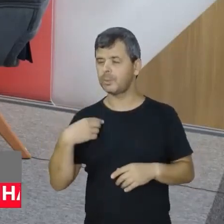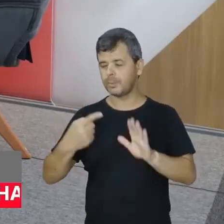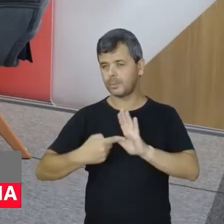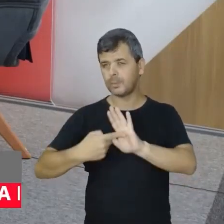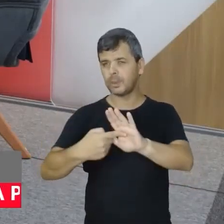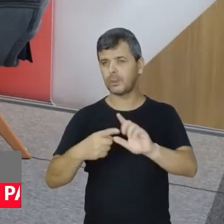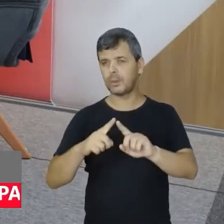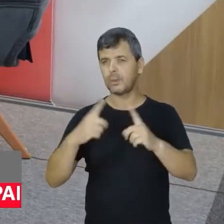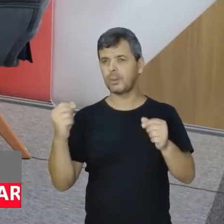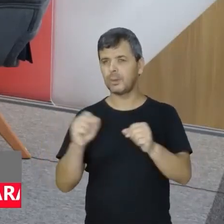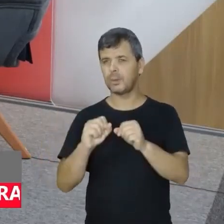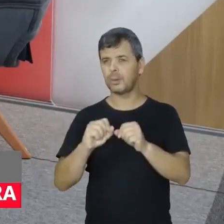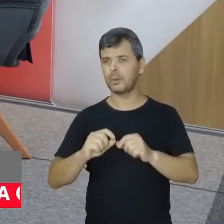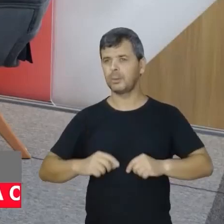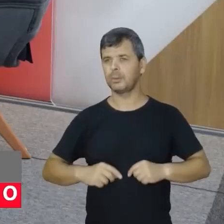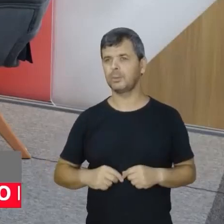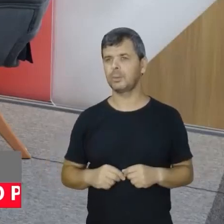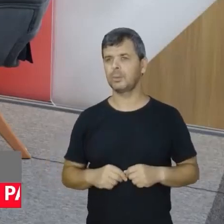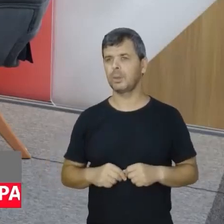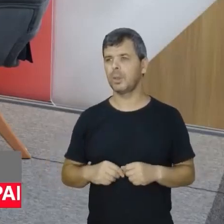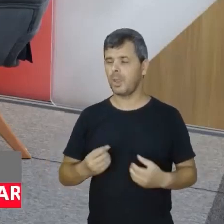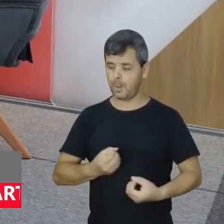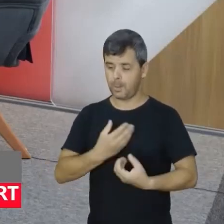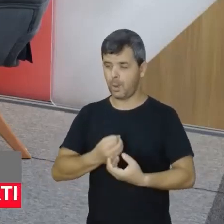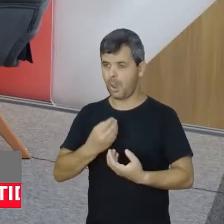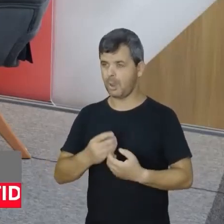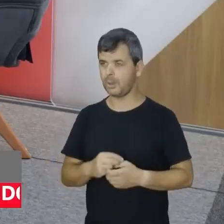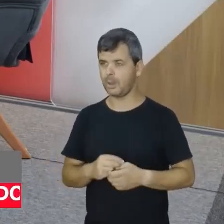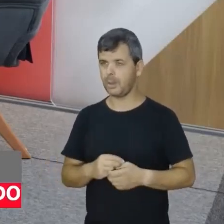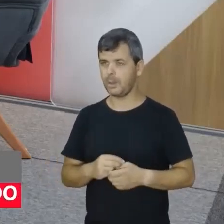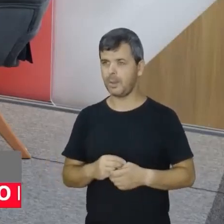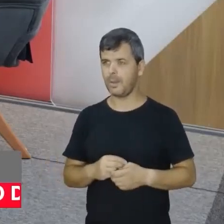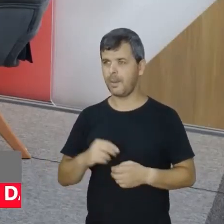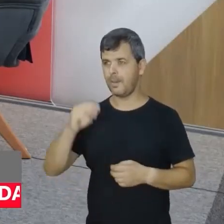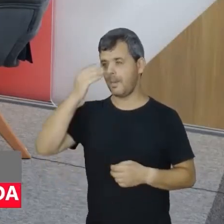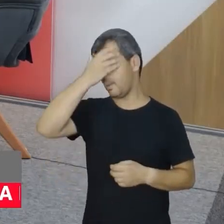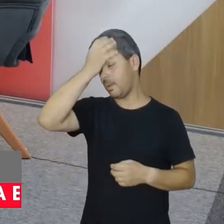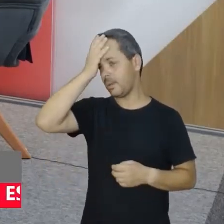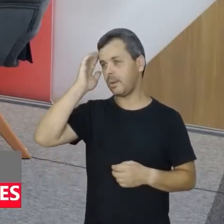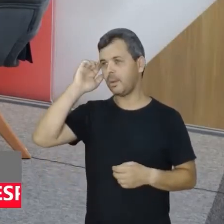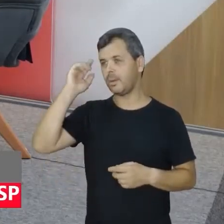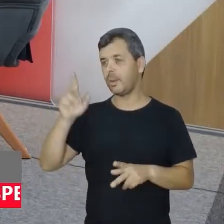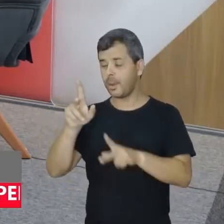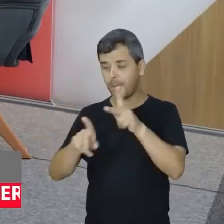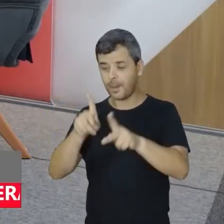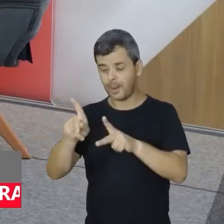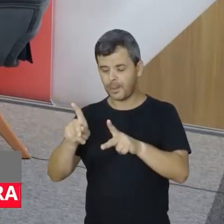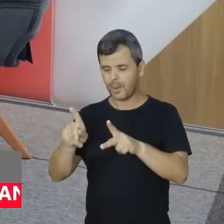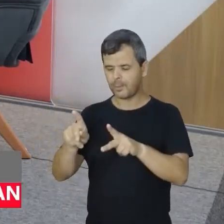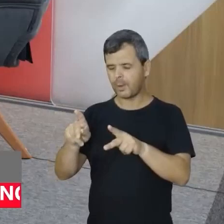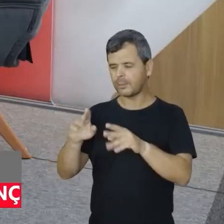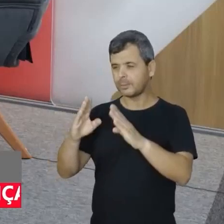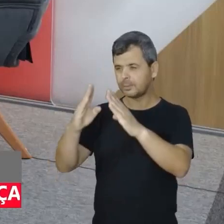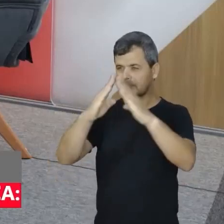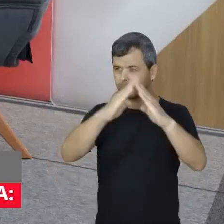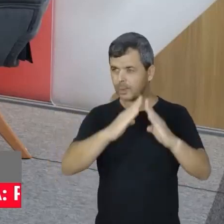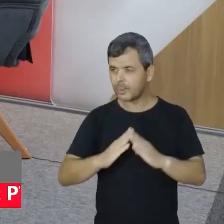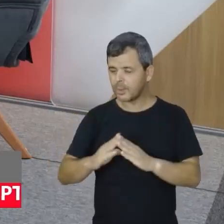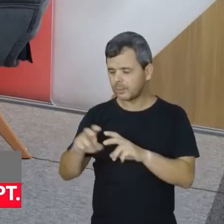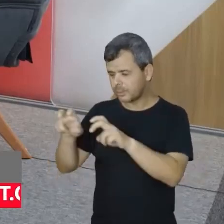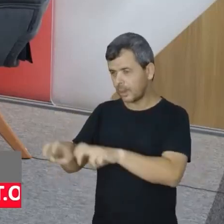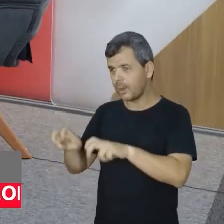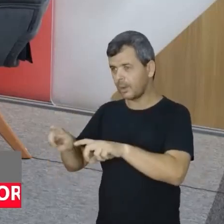Então temos aí essa faceta também do poeta Edgar Preto. Pelos povos das favelas, pelo nosso